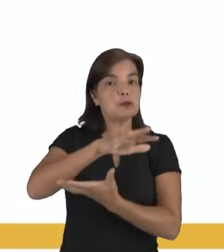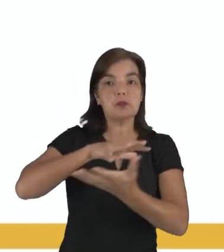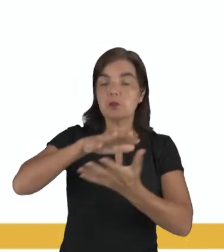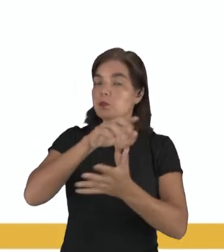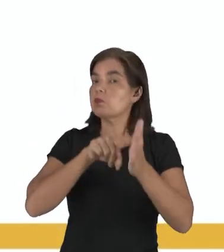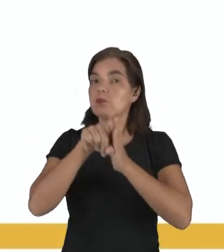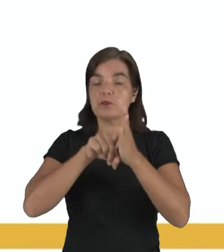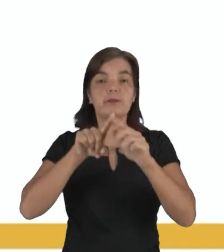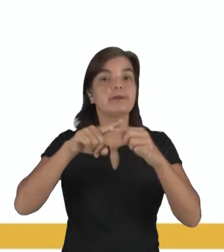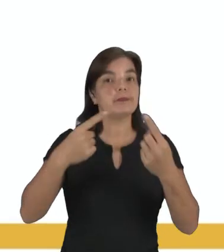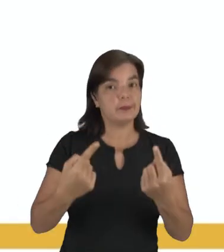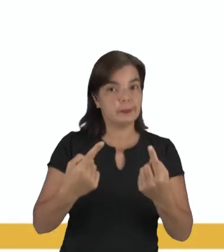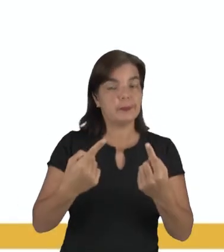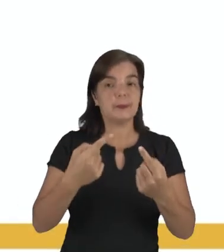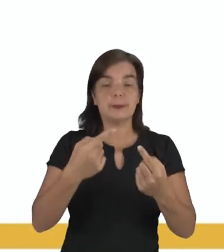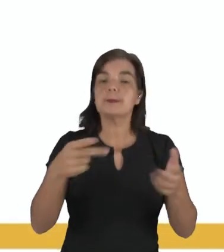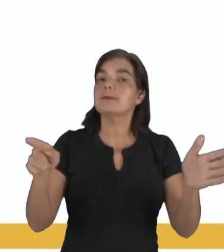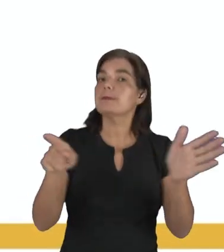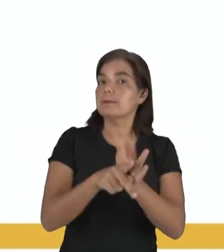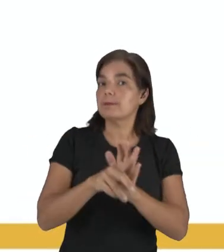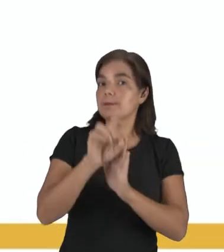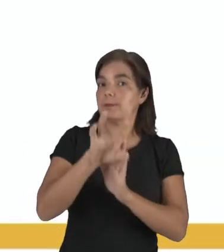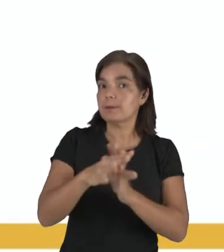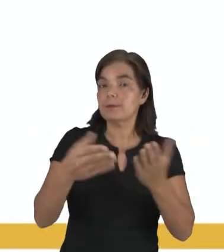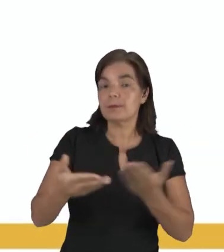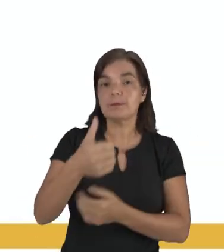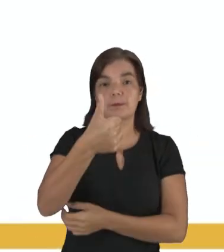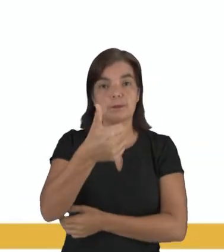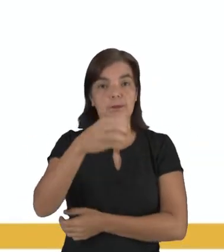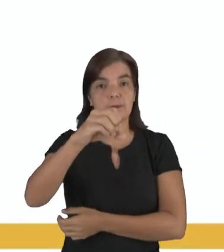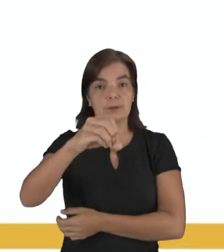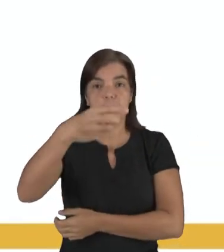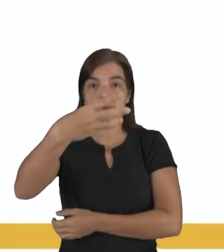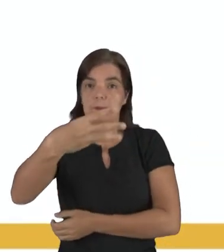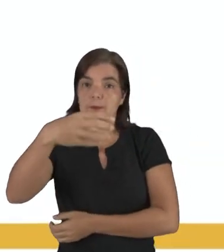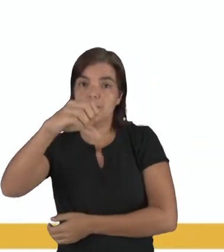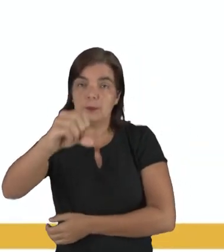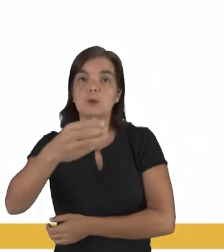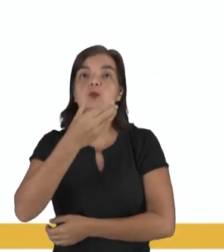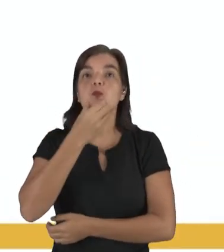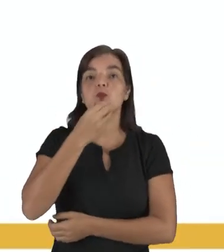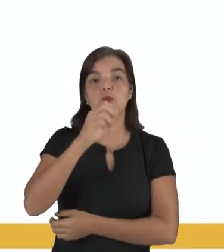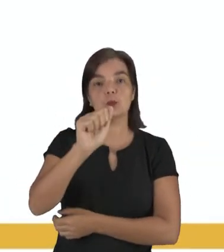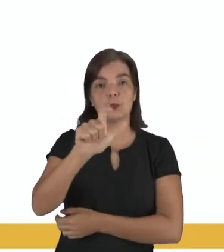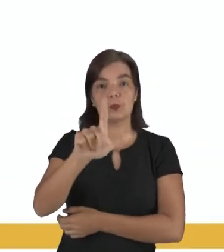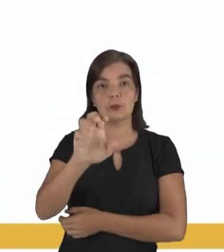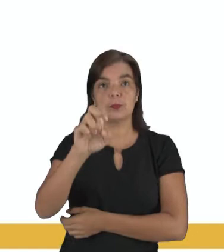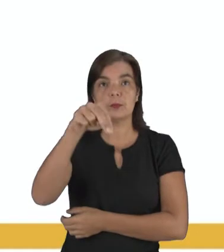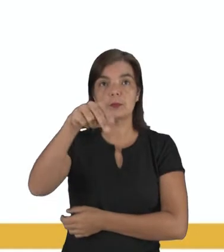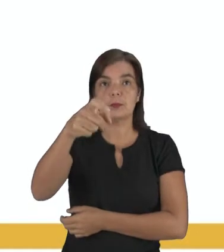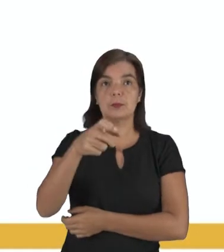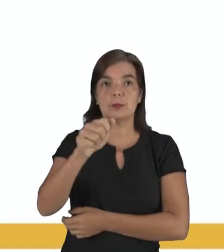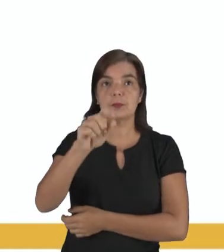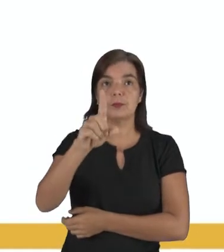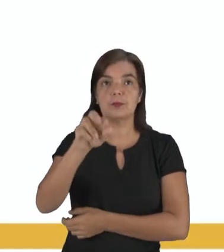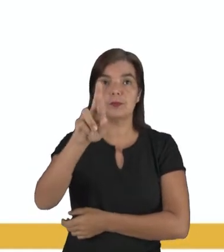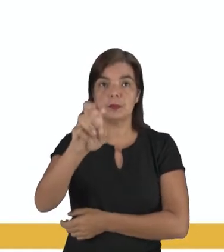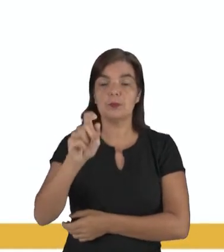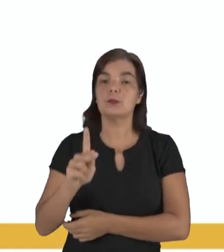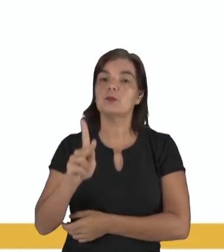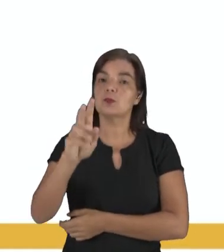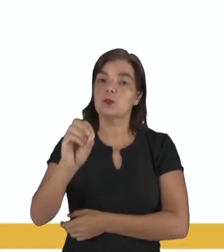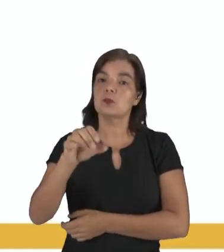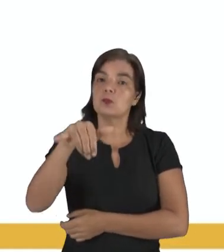Revolução Científica. Esse próprio nome só é dado em 1939 pelo Alexandre Koyré.